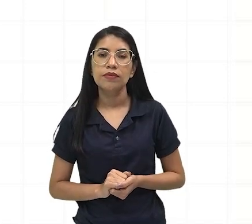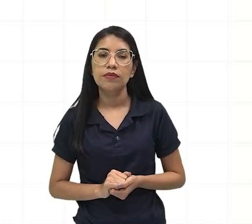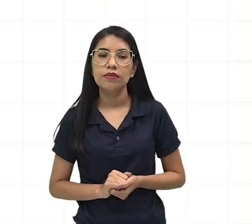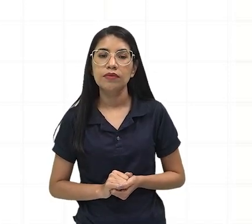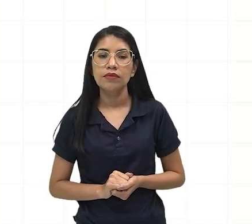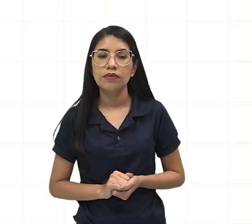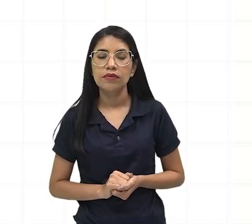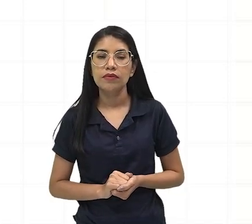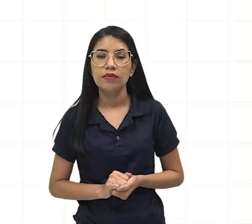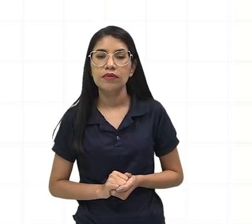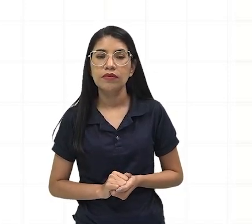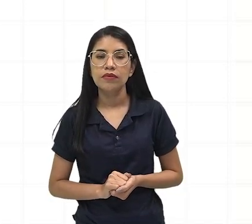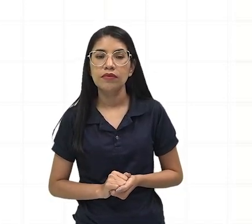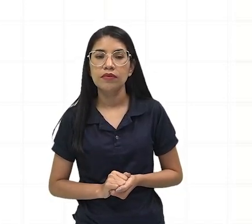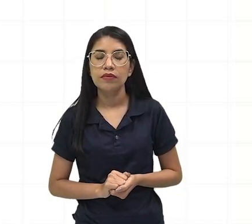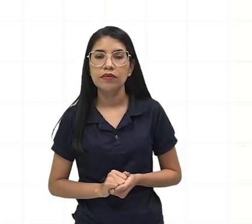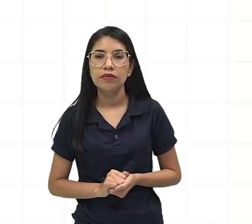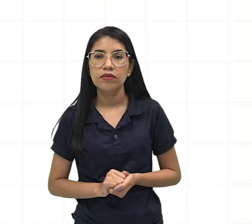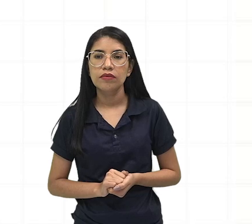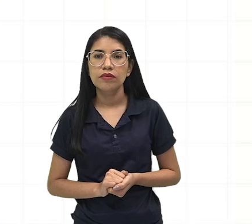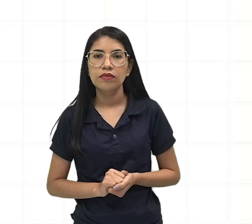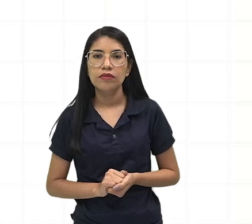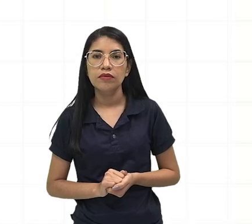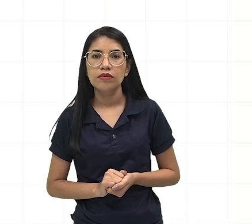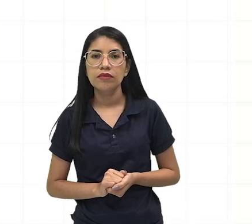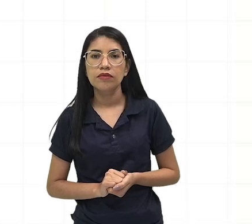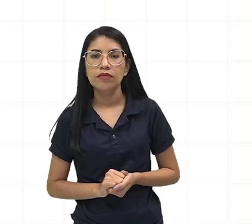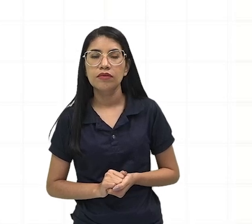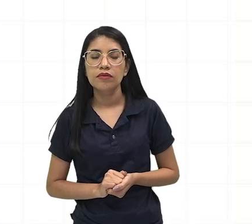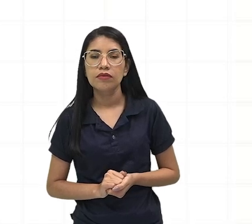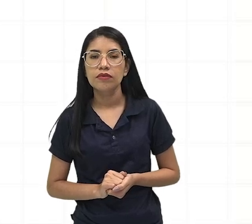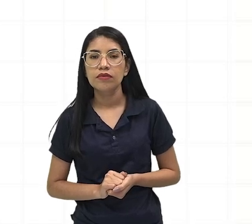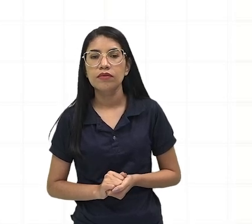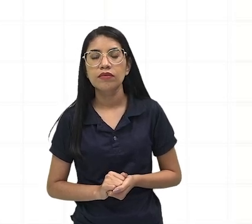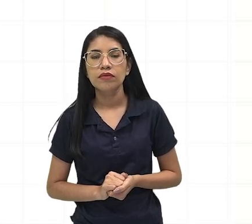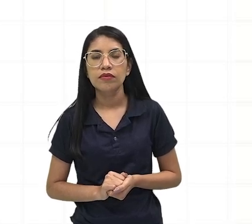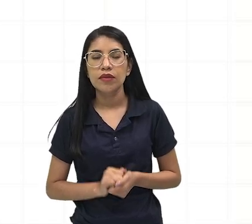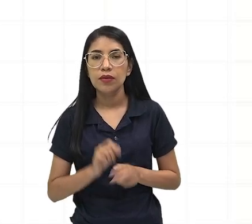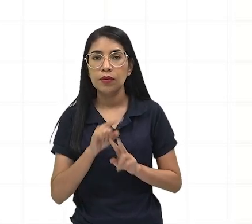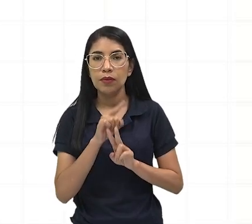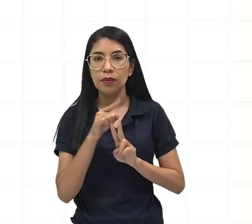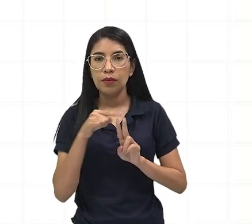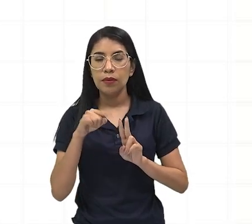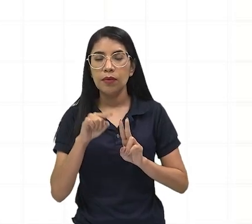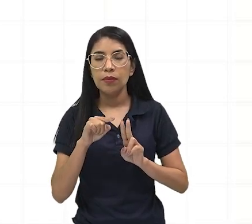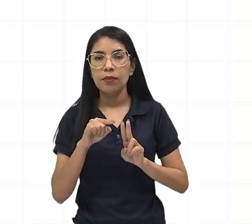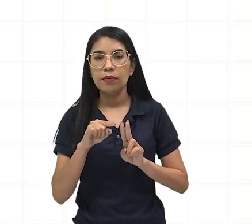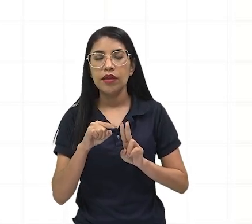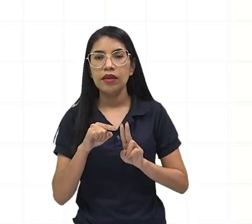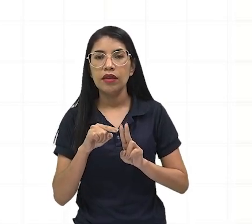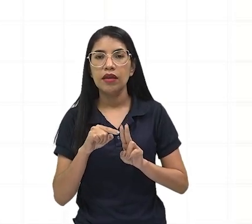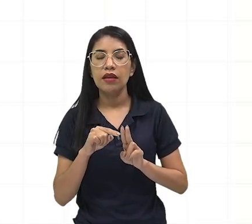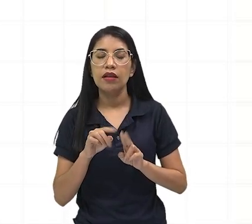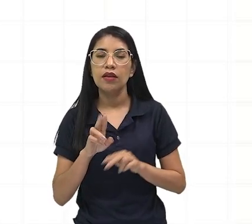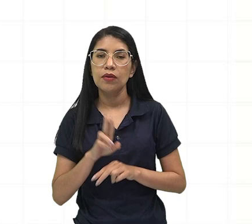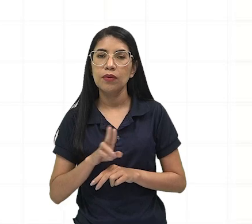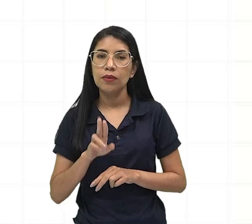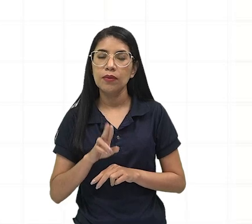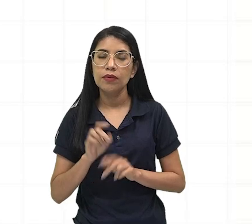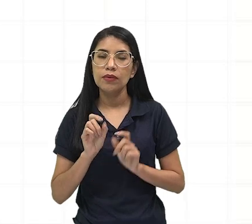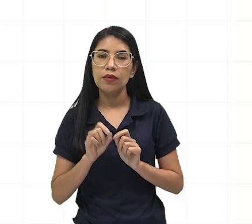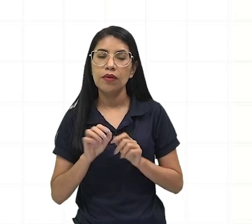Aqui nós sabemos que o π, né? Ele tem, usando as 2 primeiras